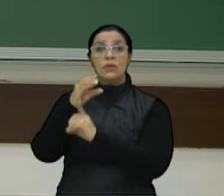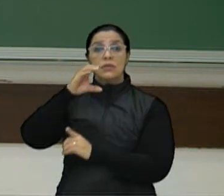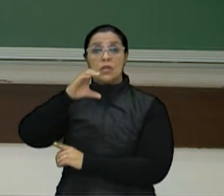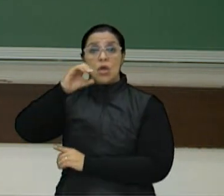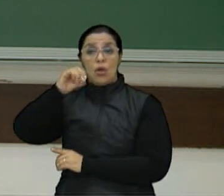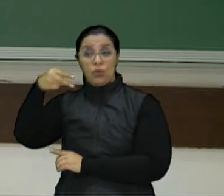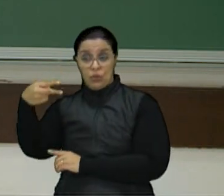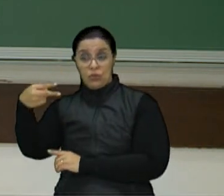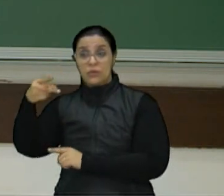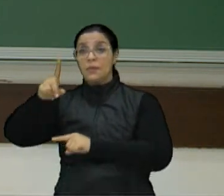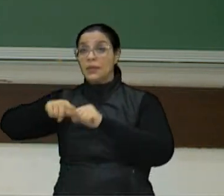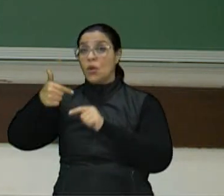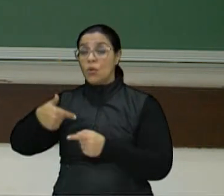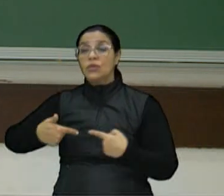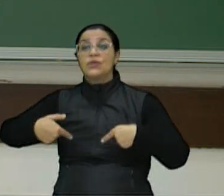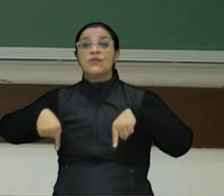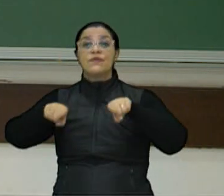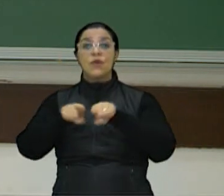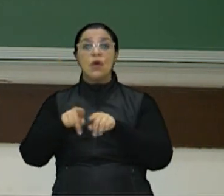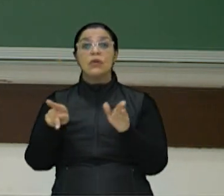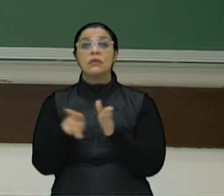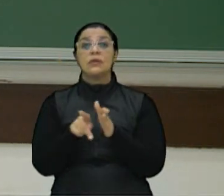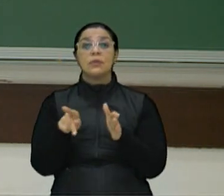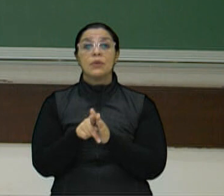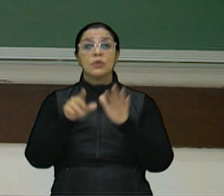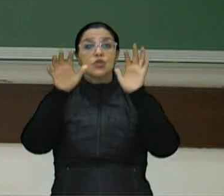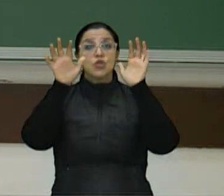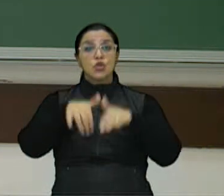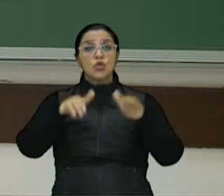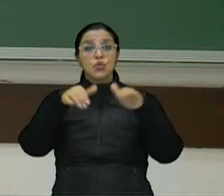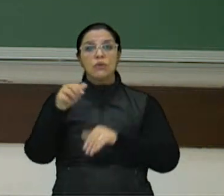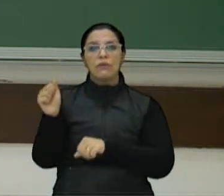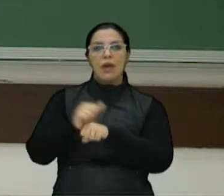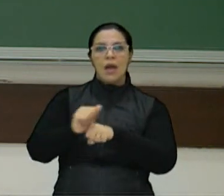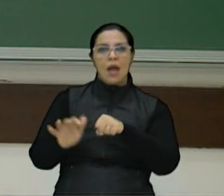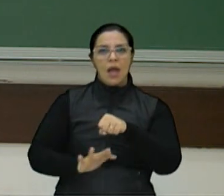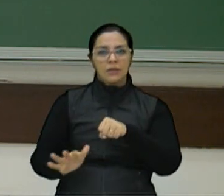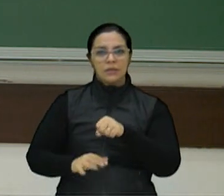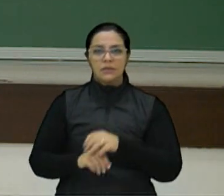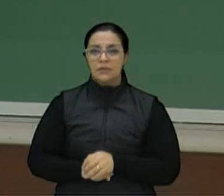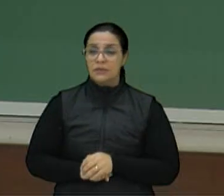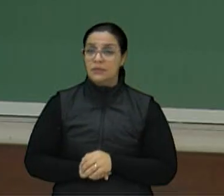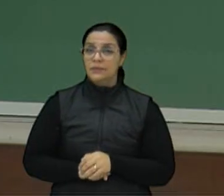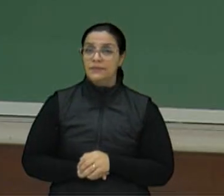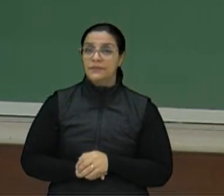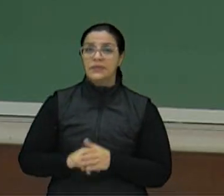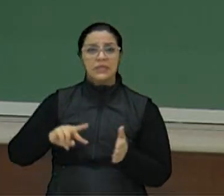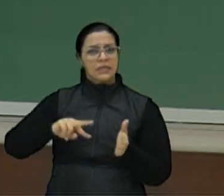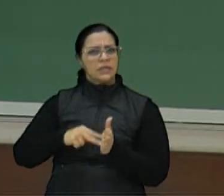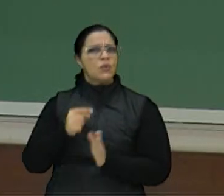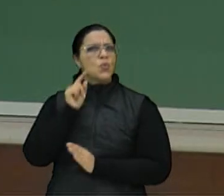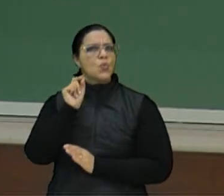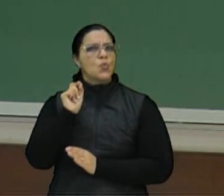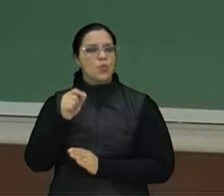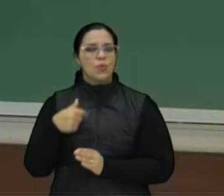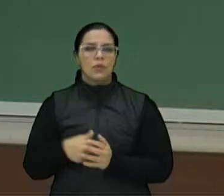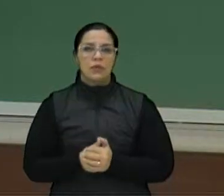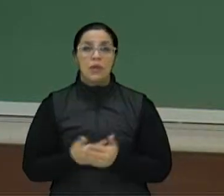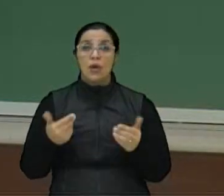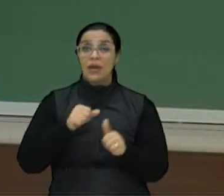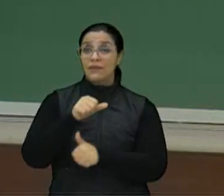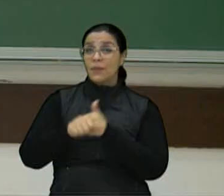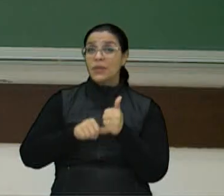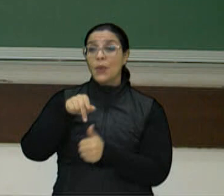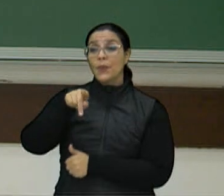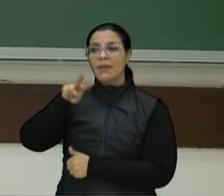outro produto, ele voltará em forma de chuva ácida. Entenda que isso altera